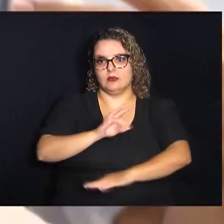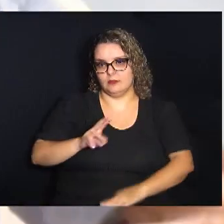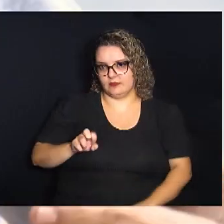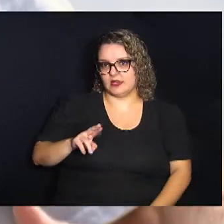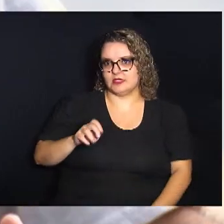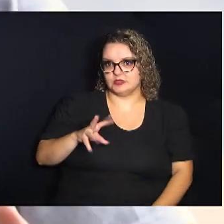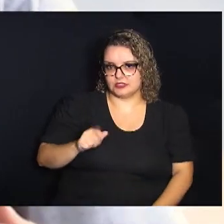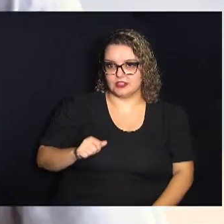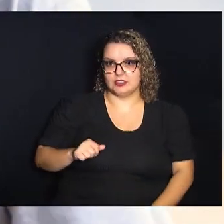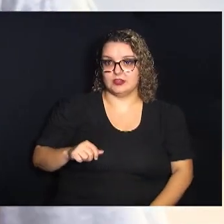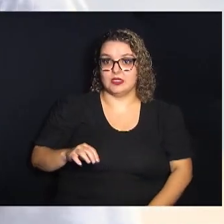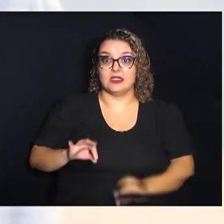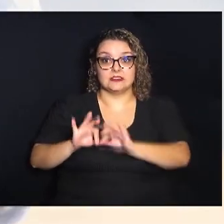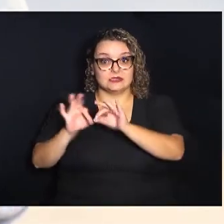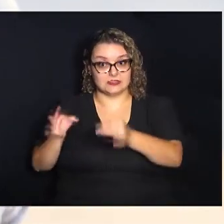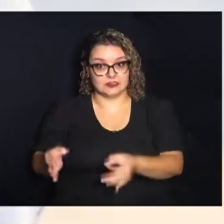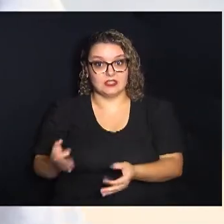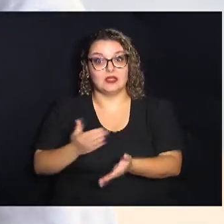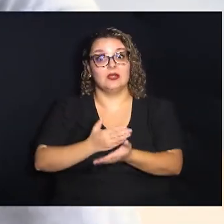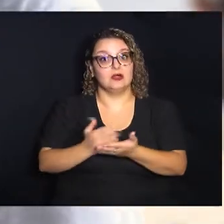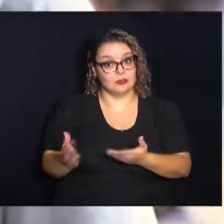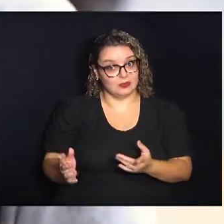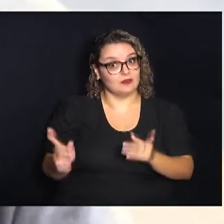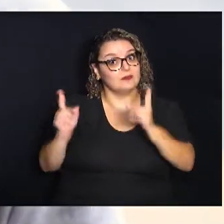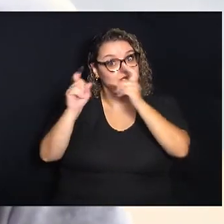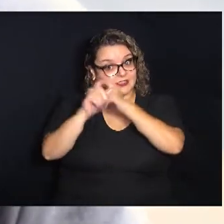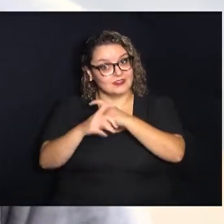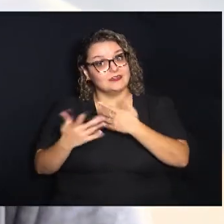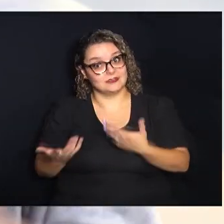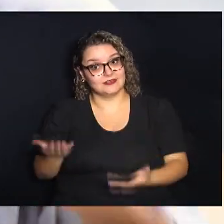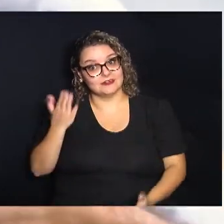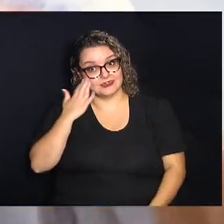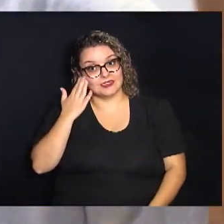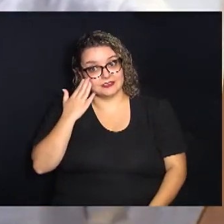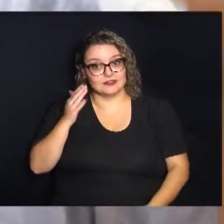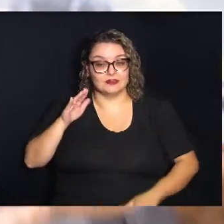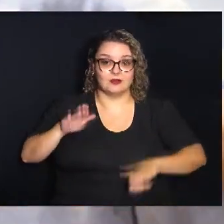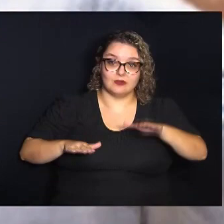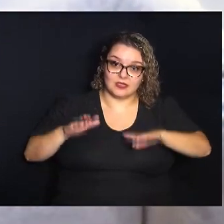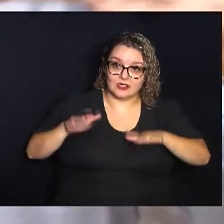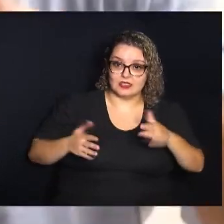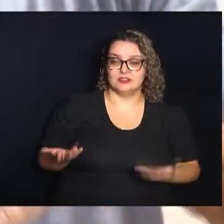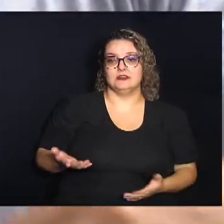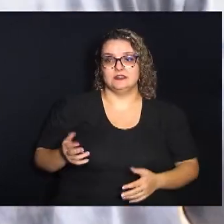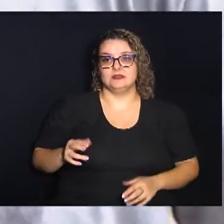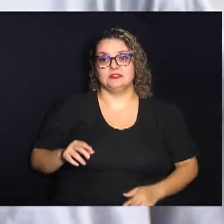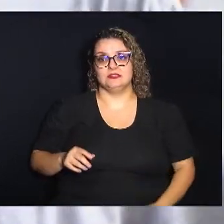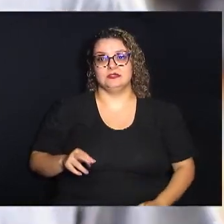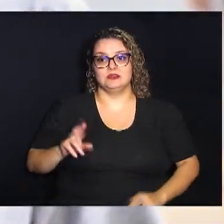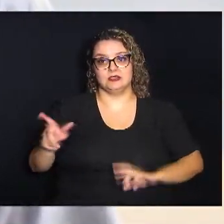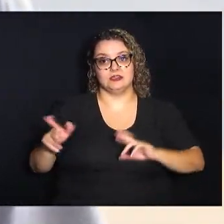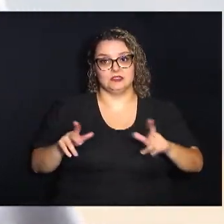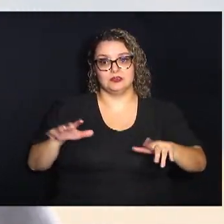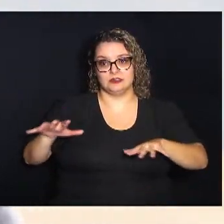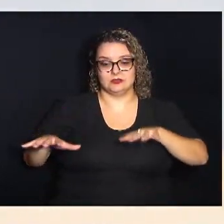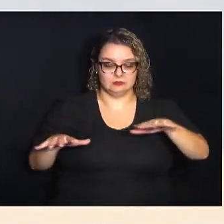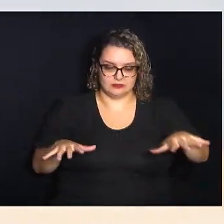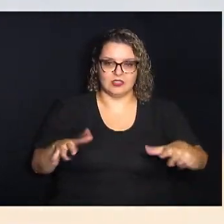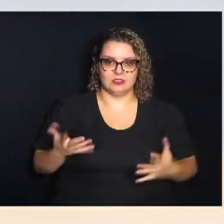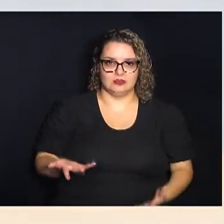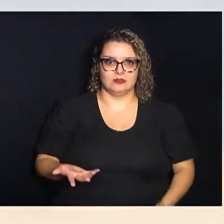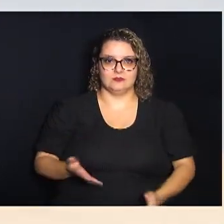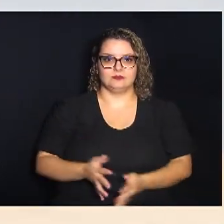essa manobra simples, ela já começa a não ser tão simples, sabe? Então é muito, muito diferente e,